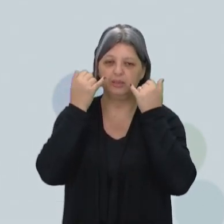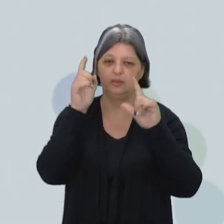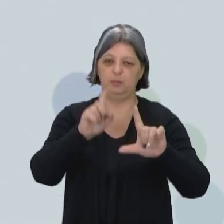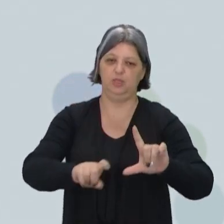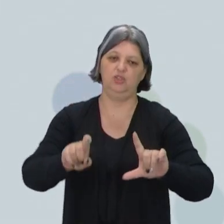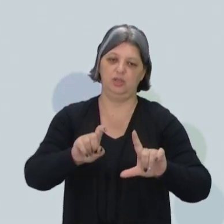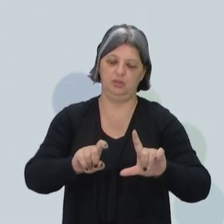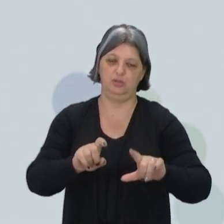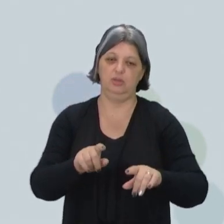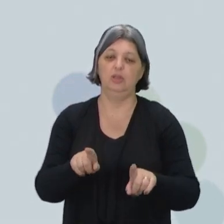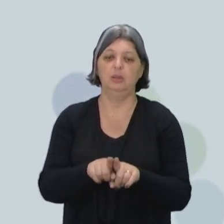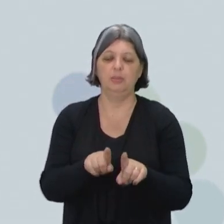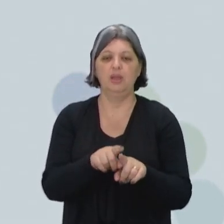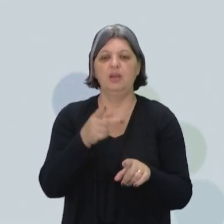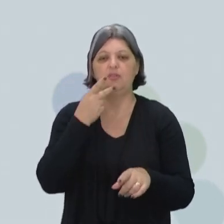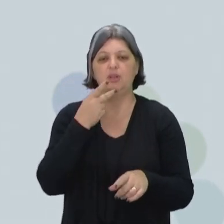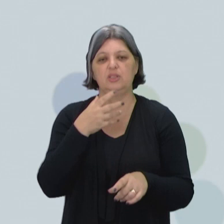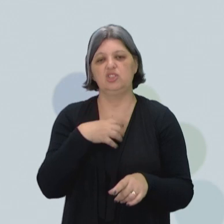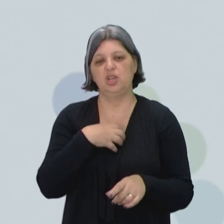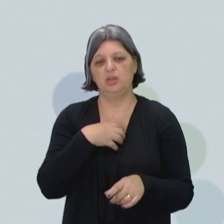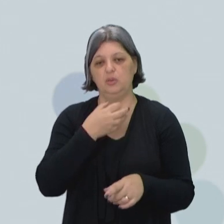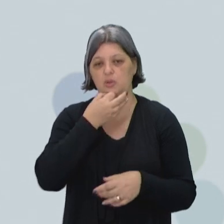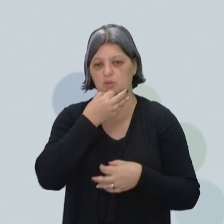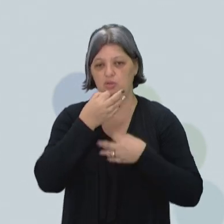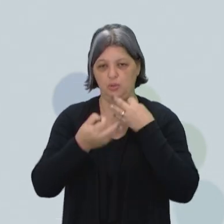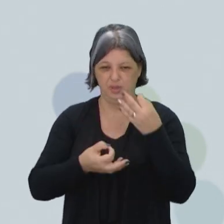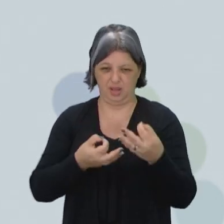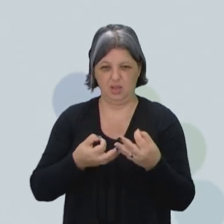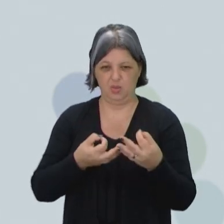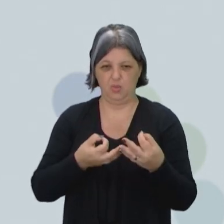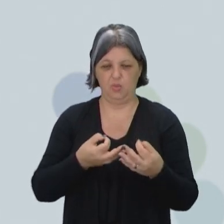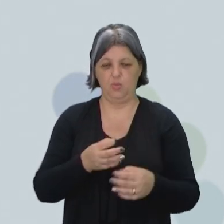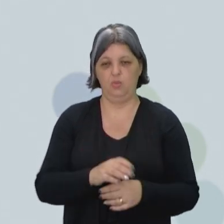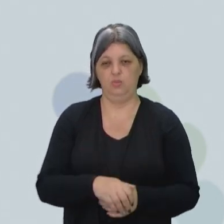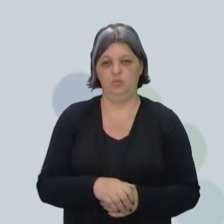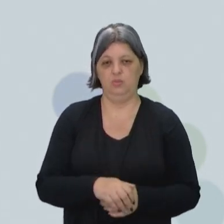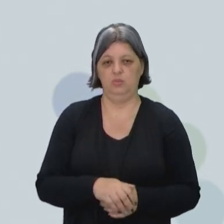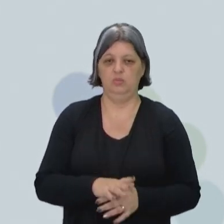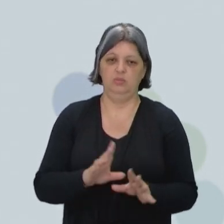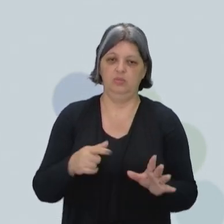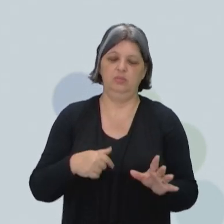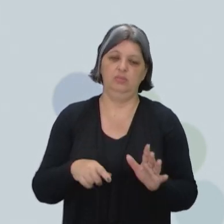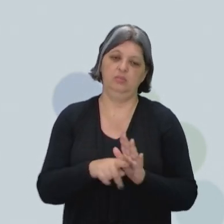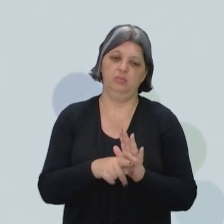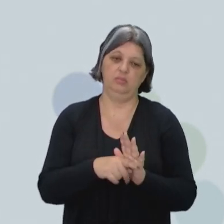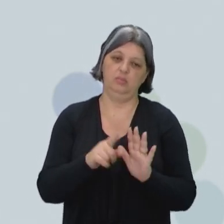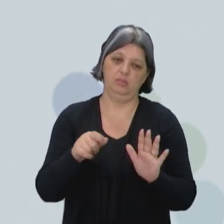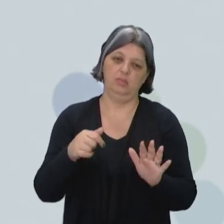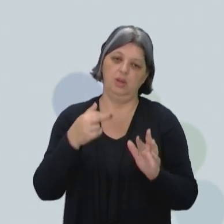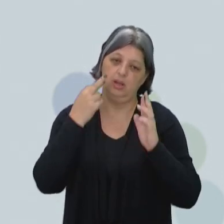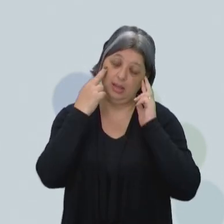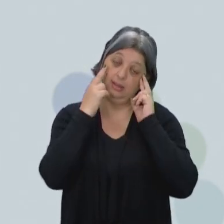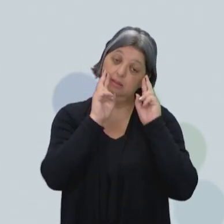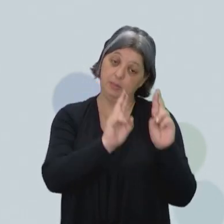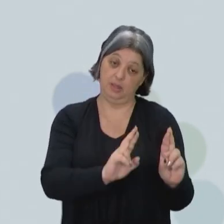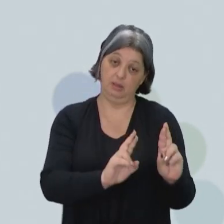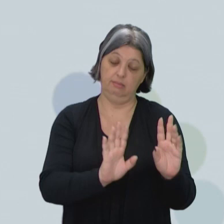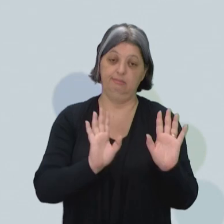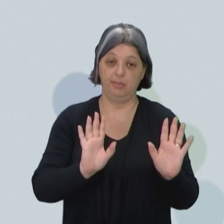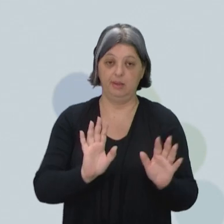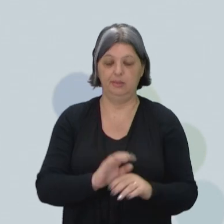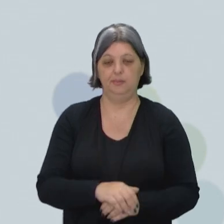era bom também colocar, eu sei que não estou querendo mudar o texto deles, mas estou dizendo que era bom colocar também de maneira respeitosa, né?